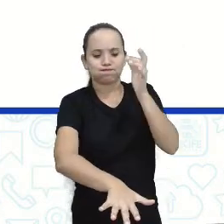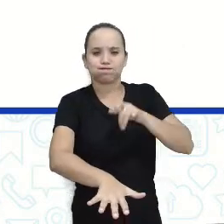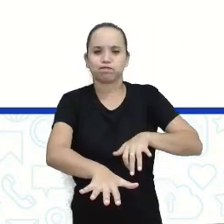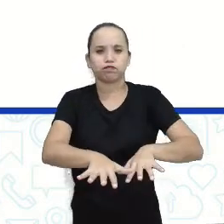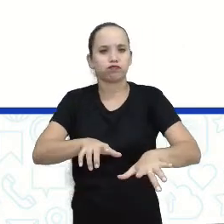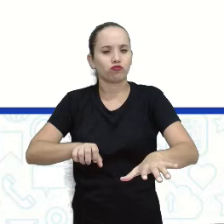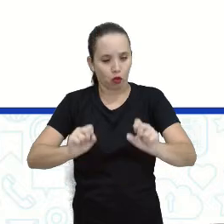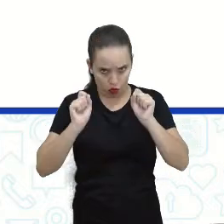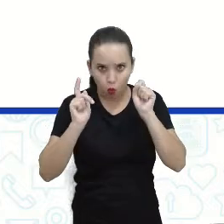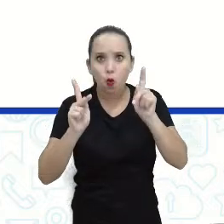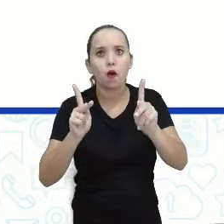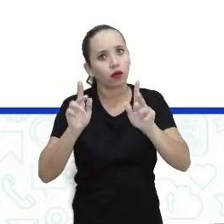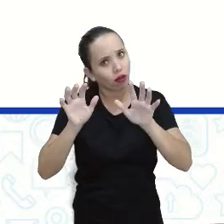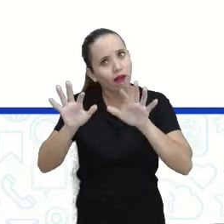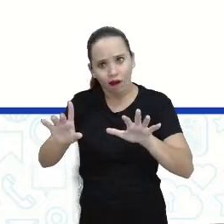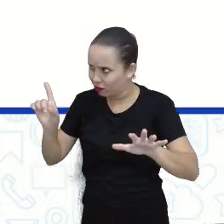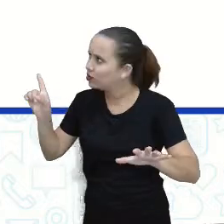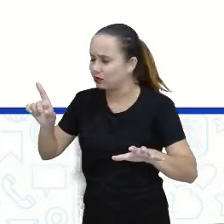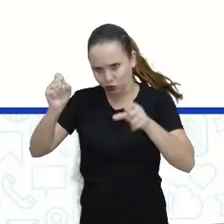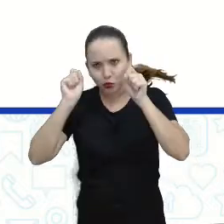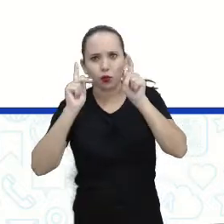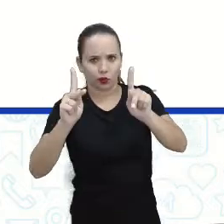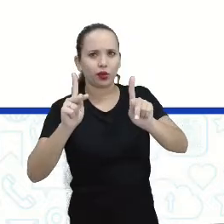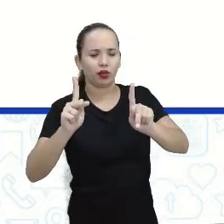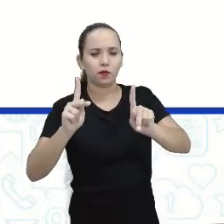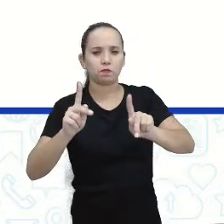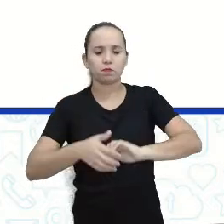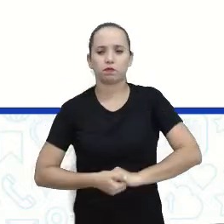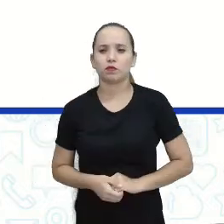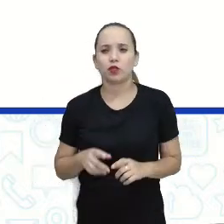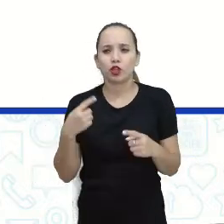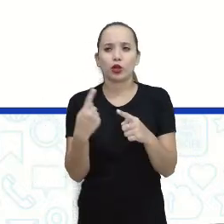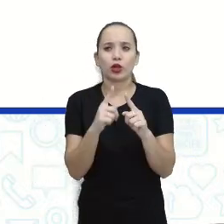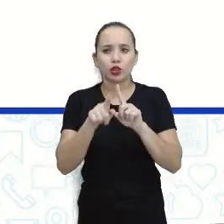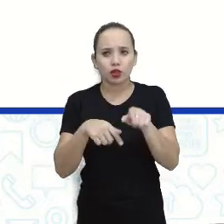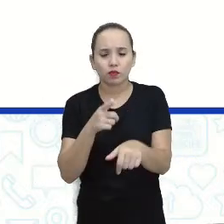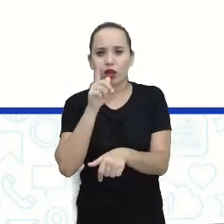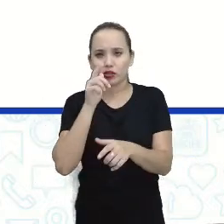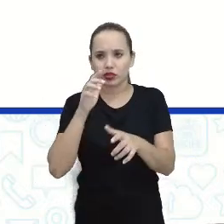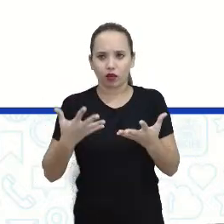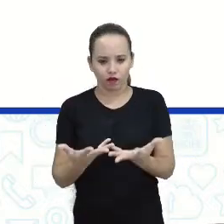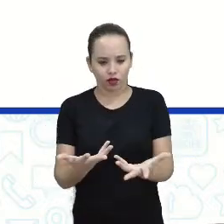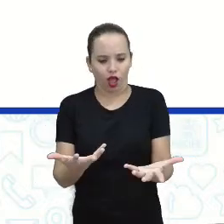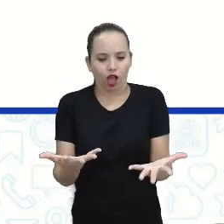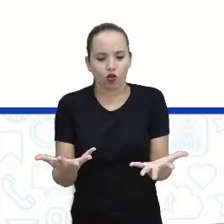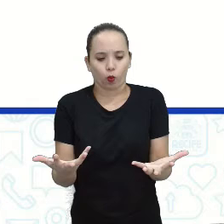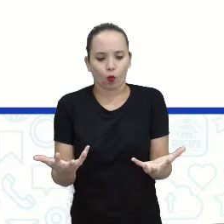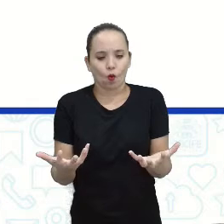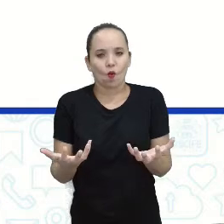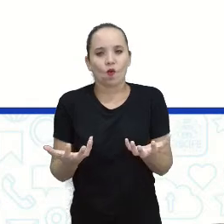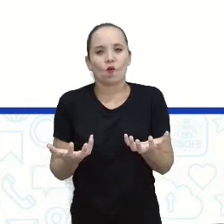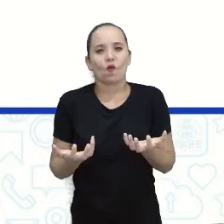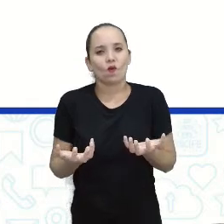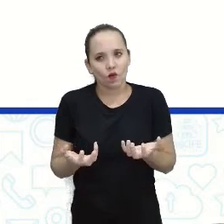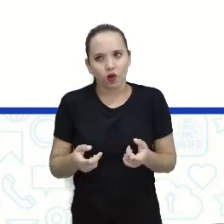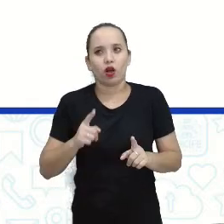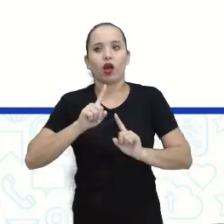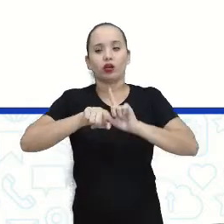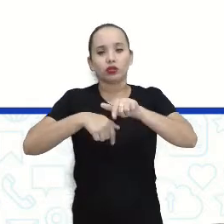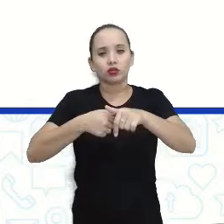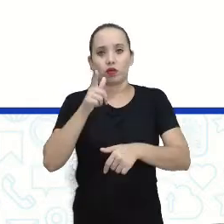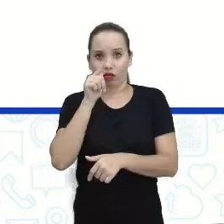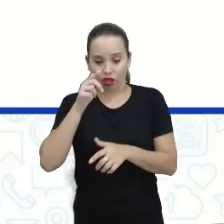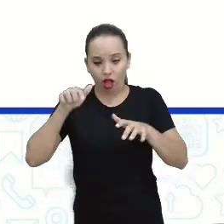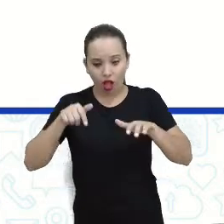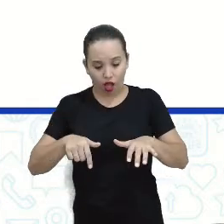Então, essa água infiltra no solo e eu disse a vocês que boa parte dessa água pode formar os lençóis